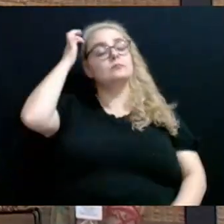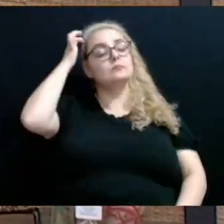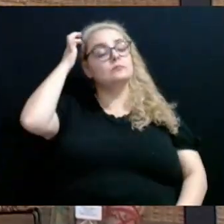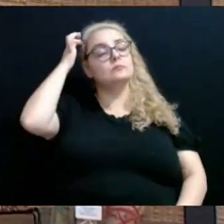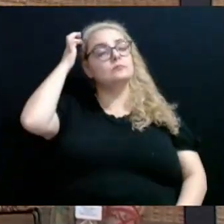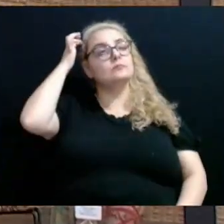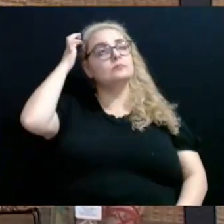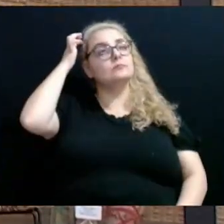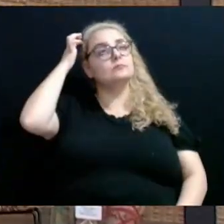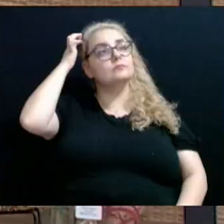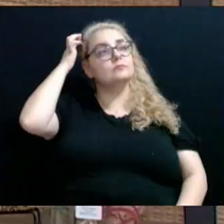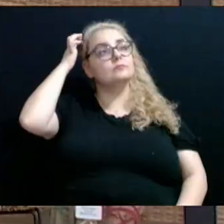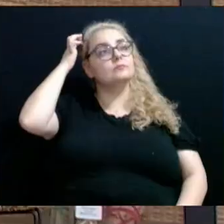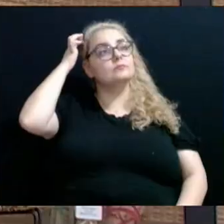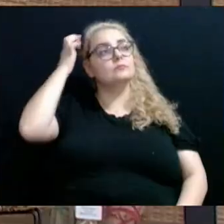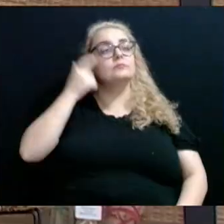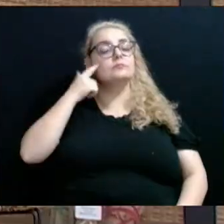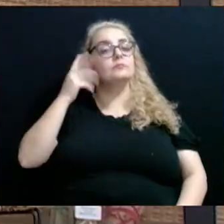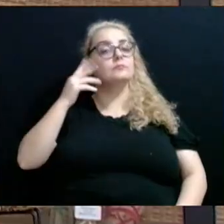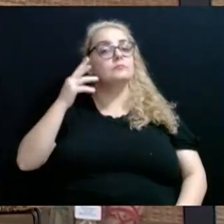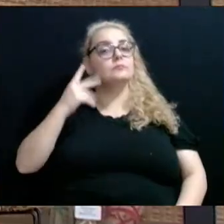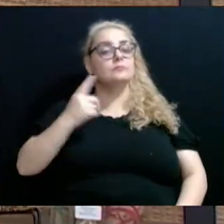de